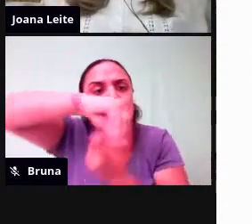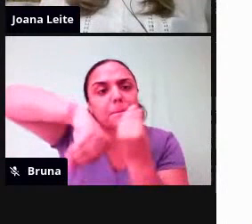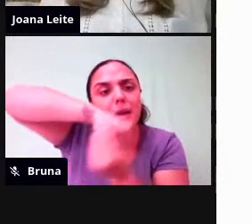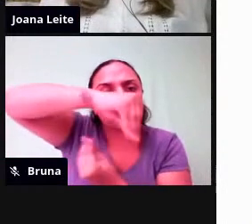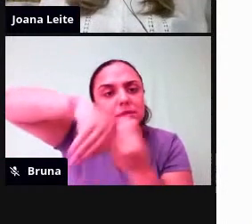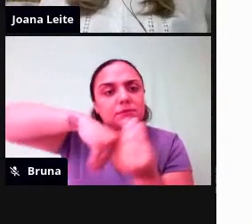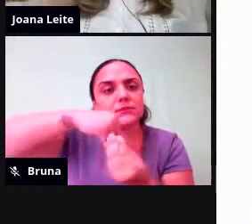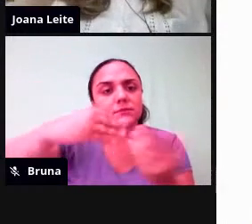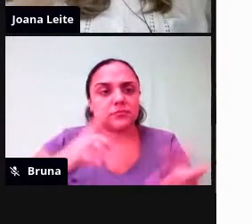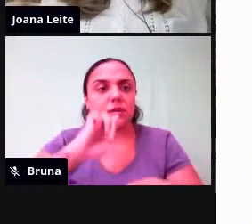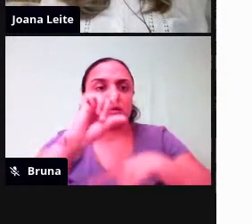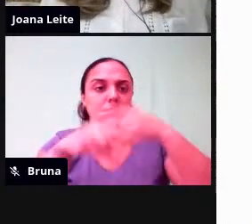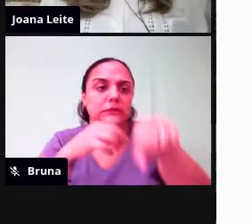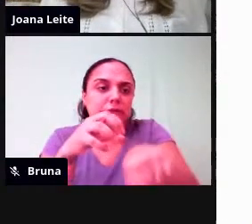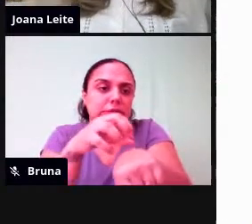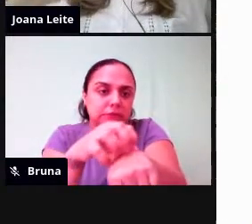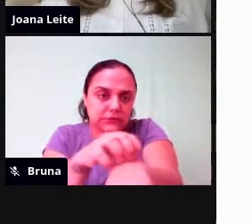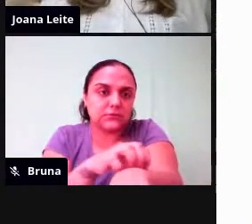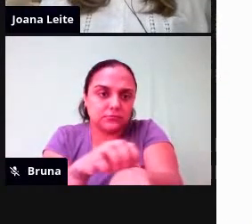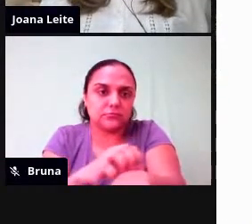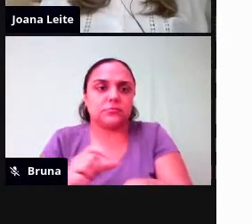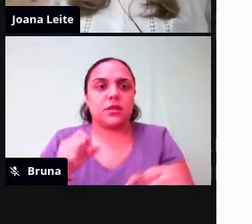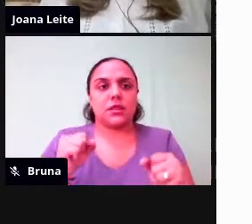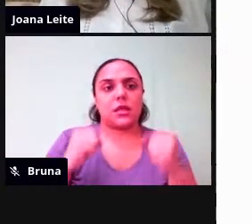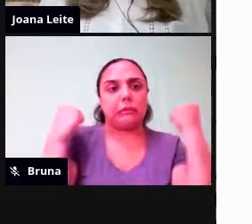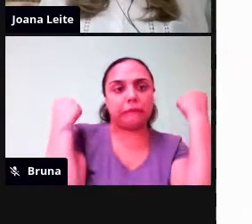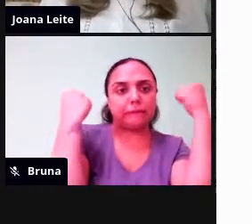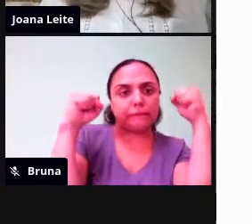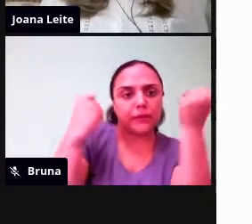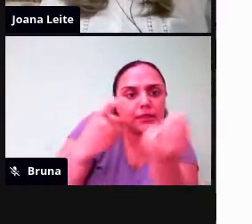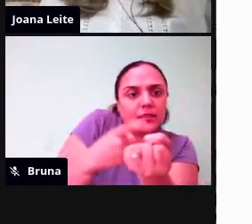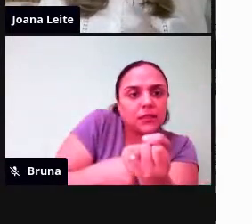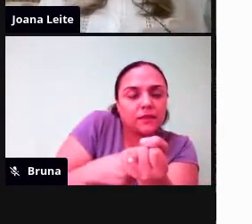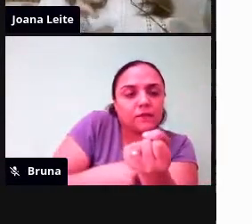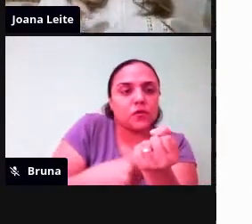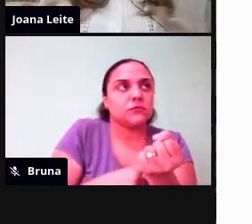mais sintomas de autismo, hiperatividade,